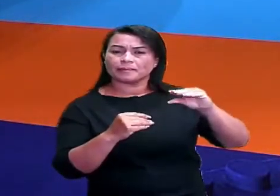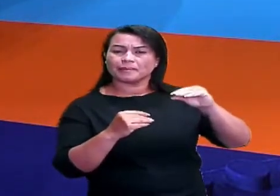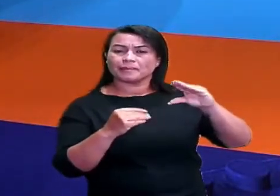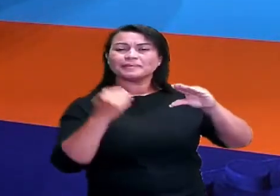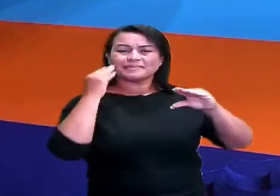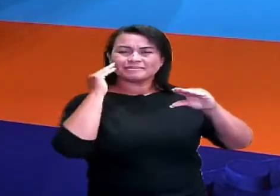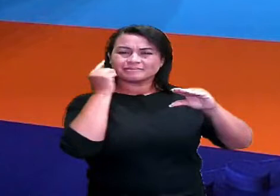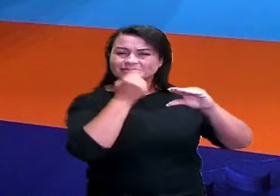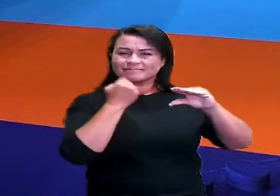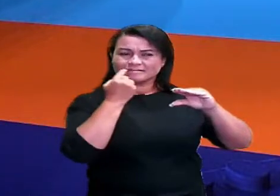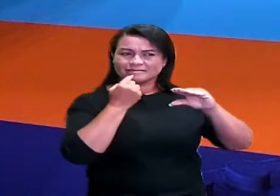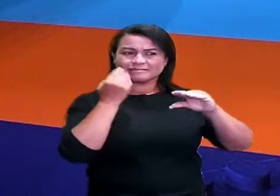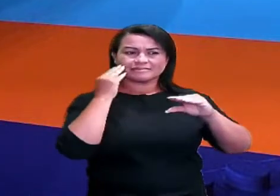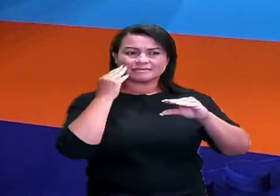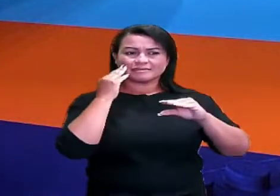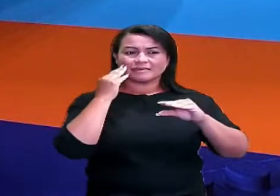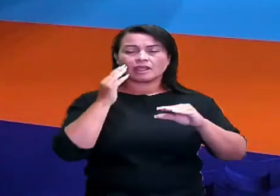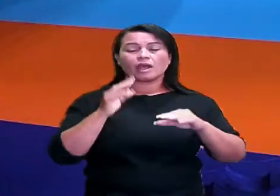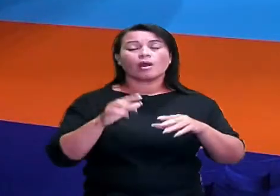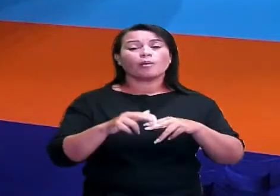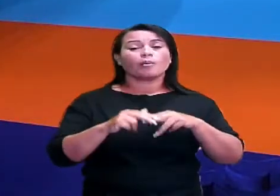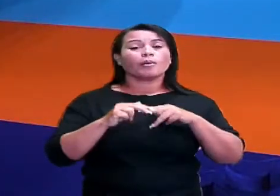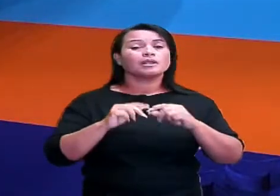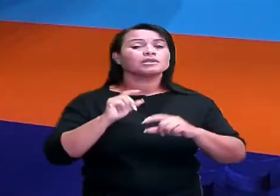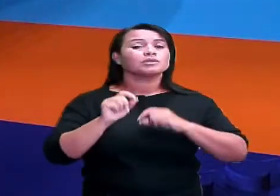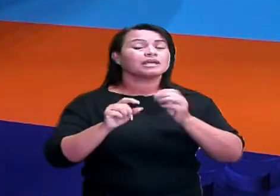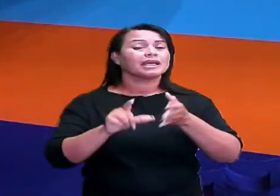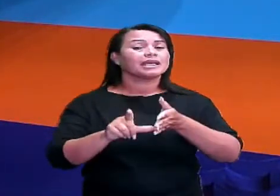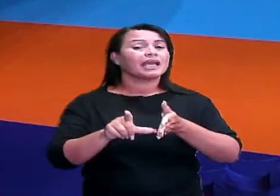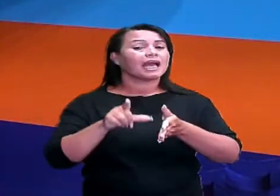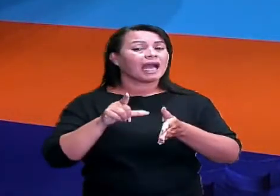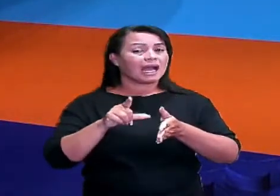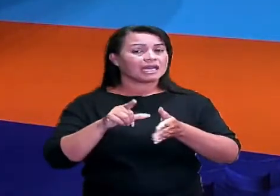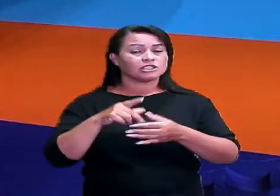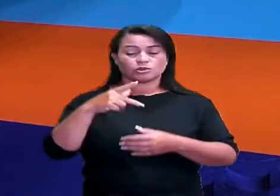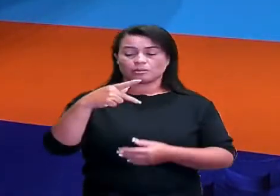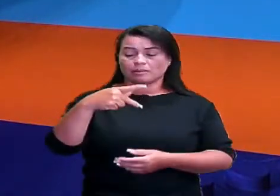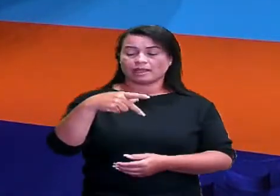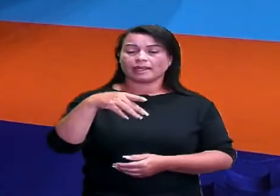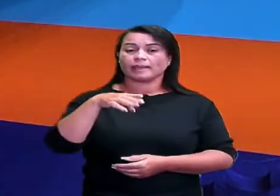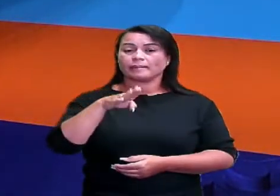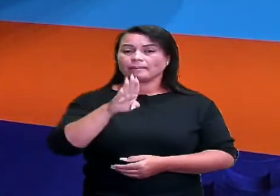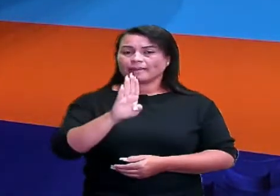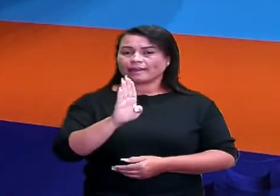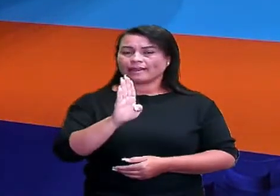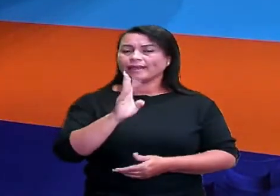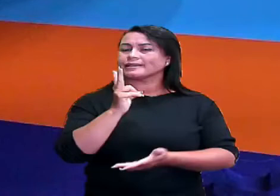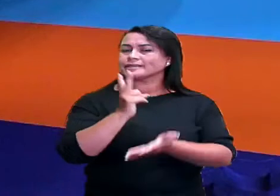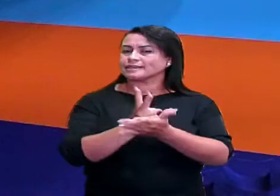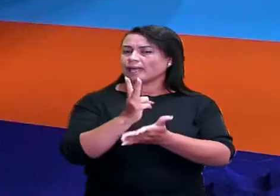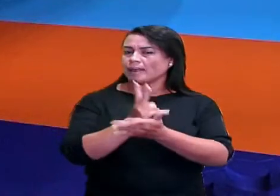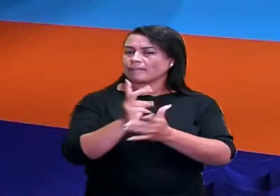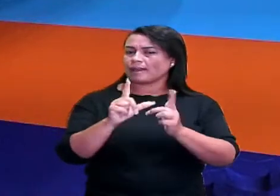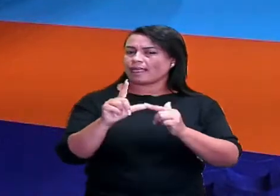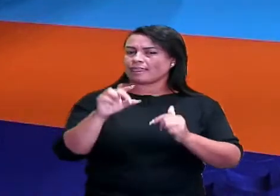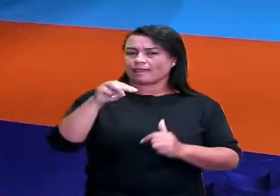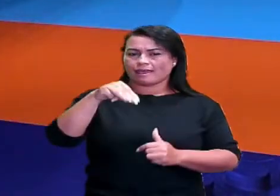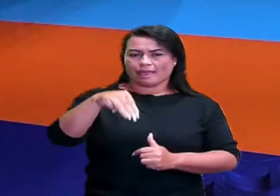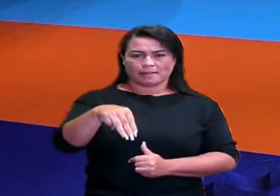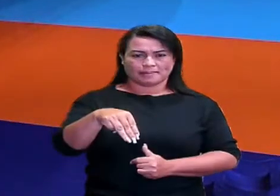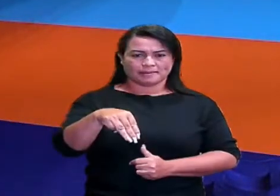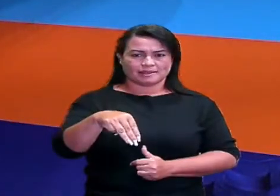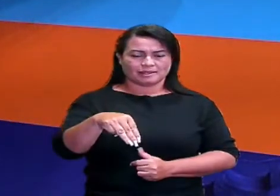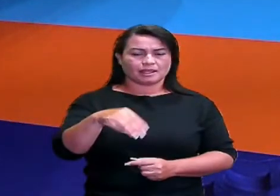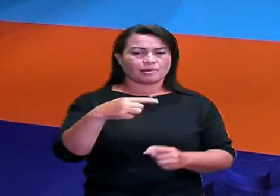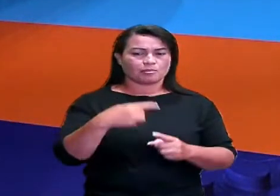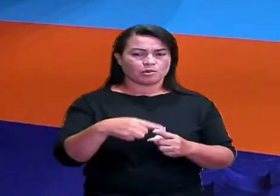P, M, certo? Por isso que antes do P e B, a gente coloca a letra M, porque